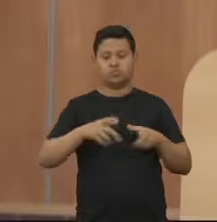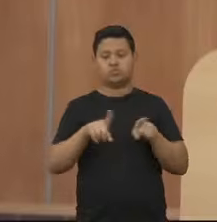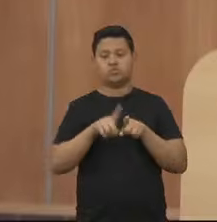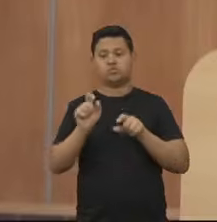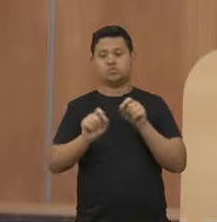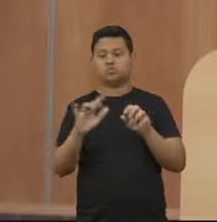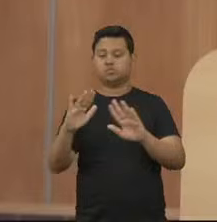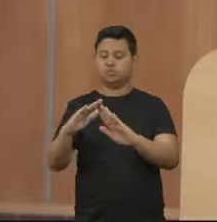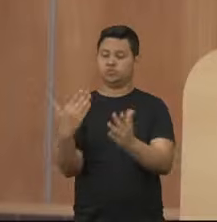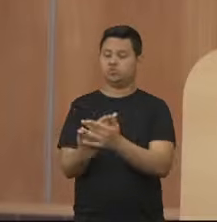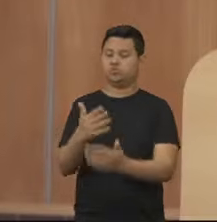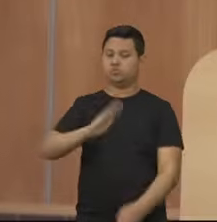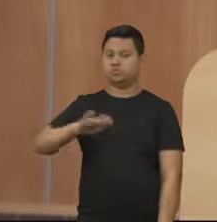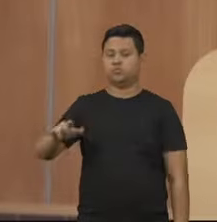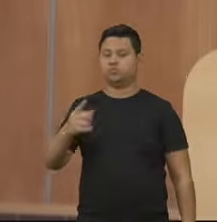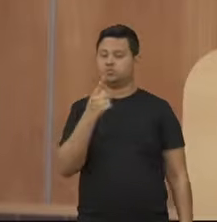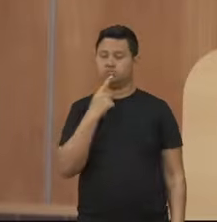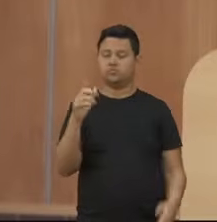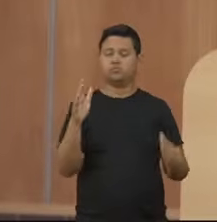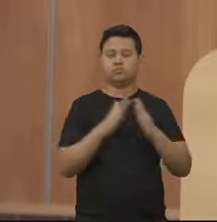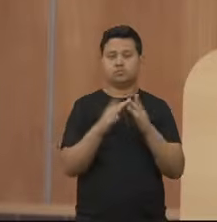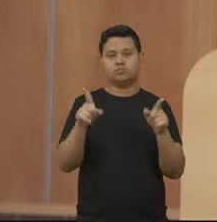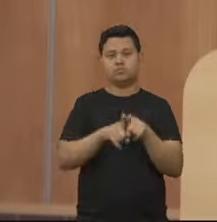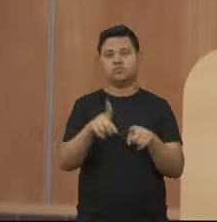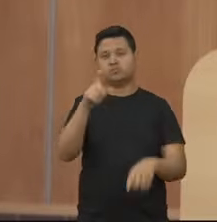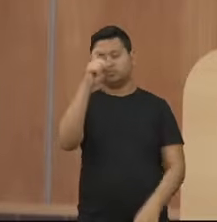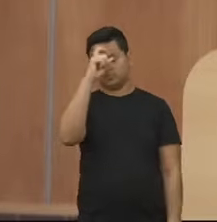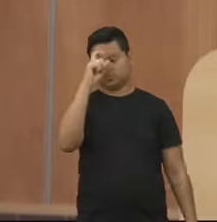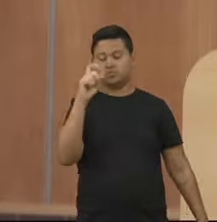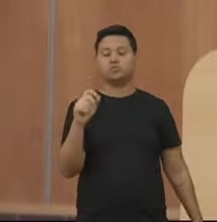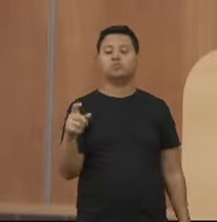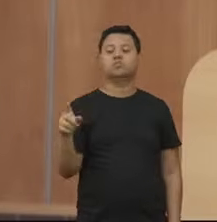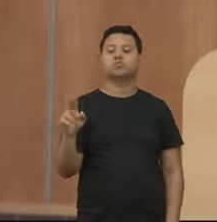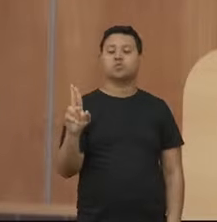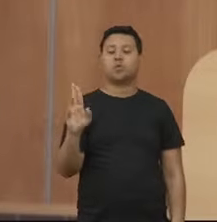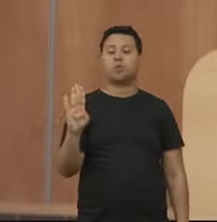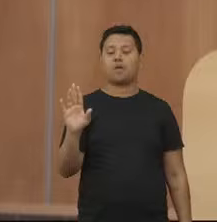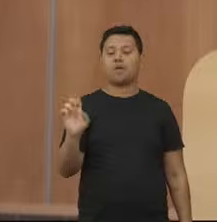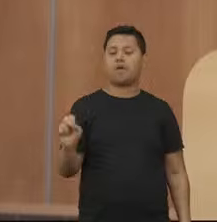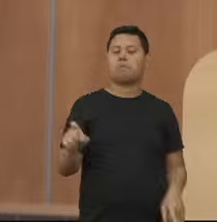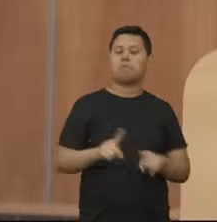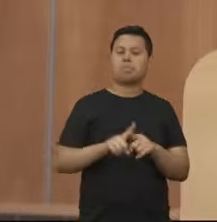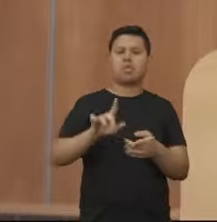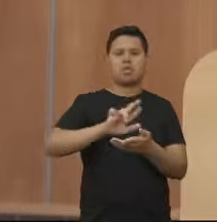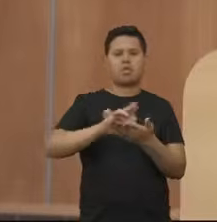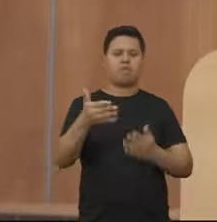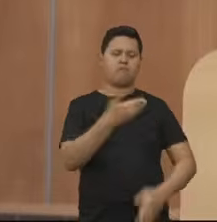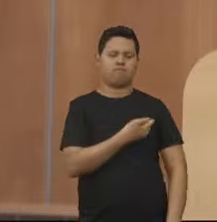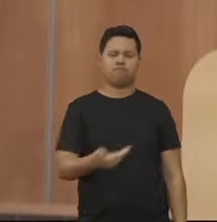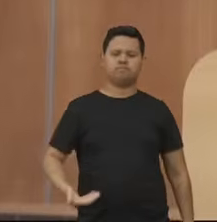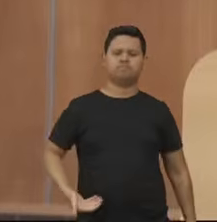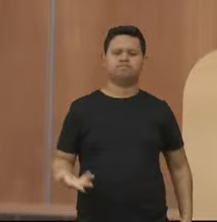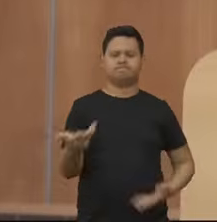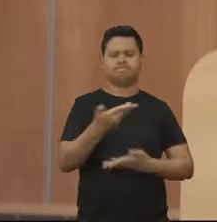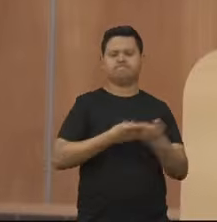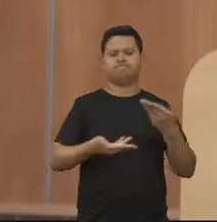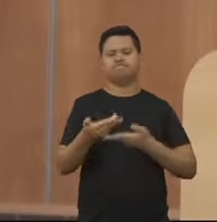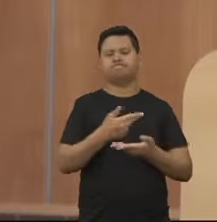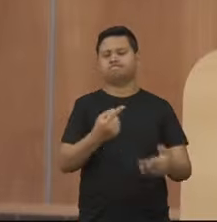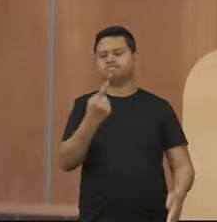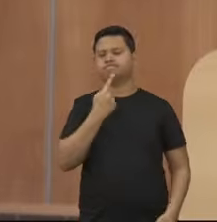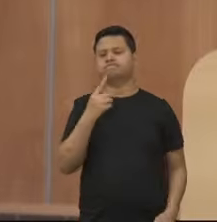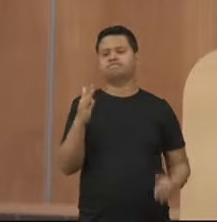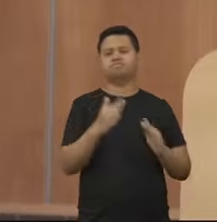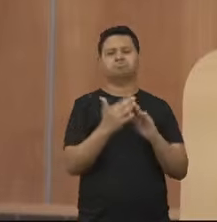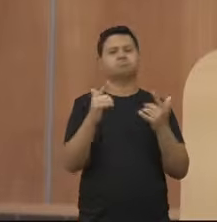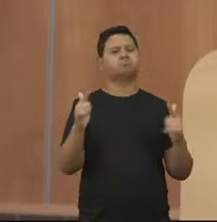uma creche perto de casa, tenha uma UBS perto de casa, tenha serviços públicos próximo de casa.